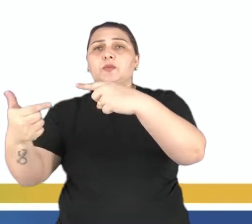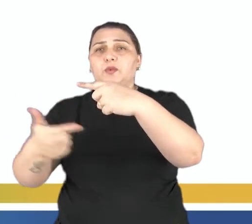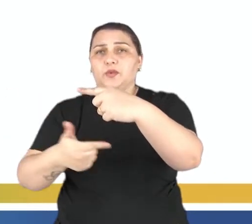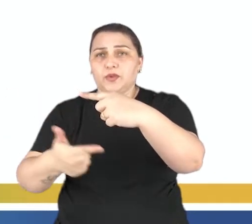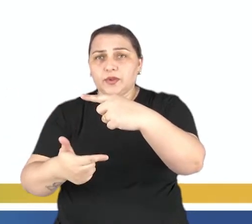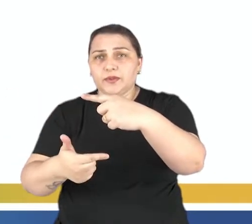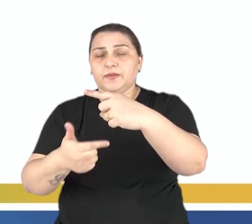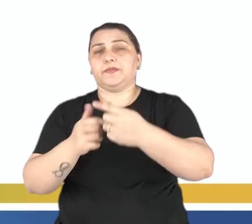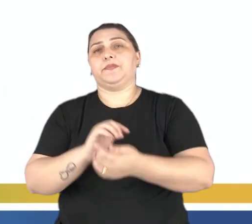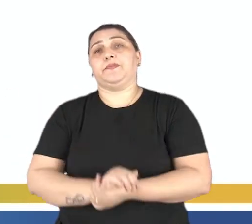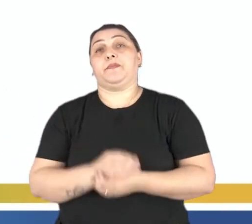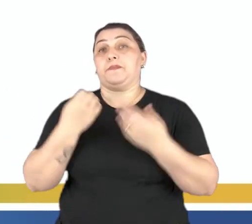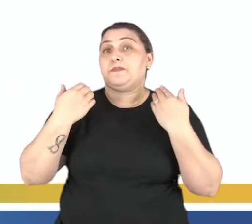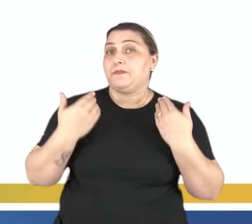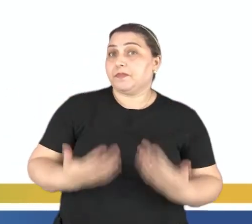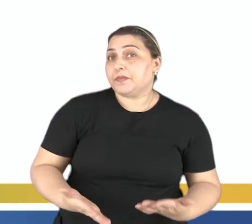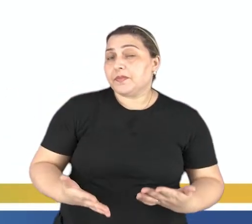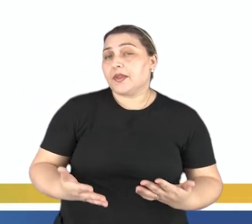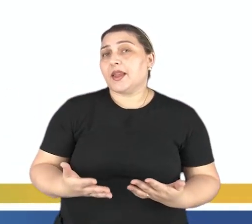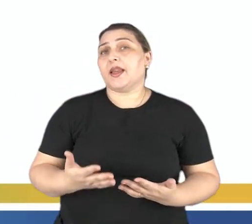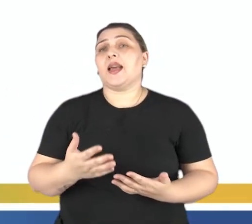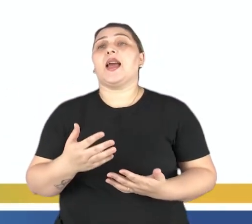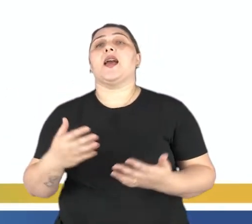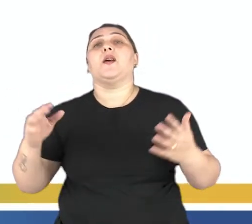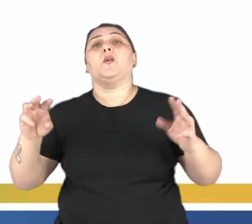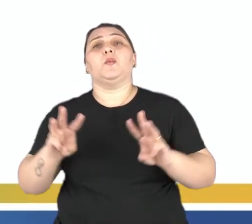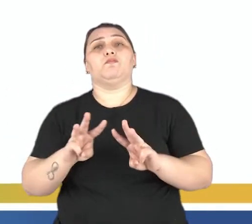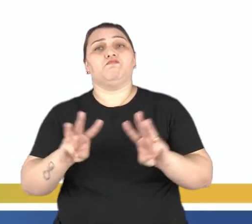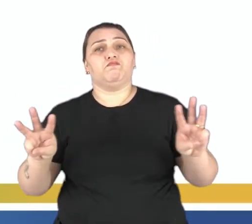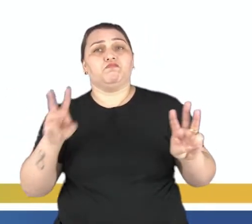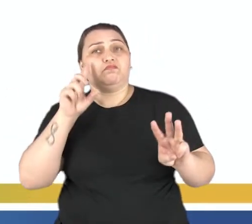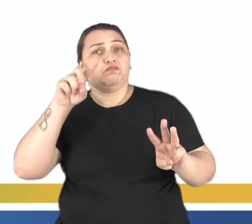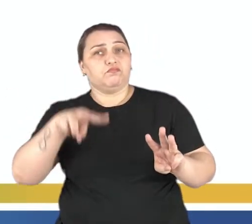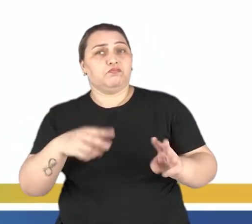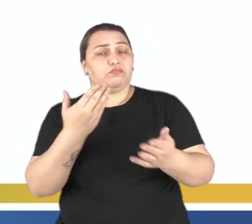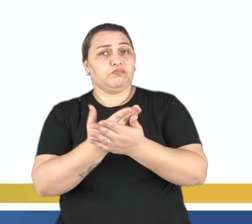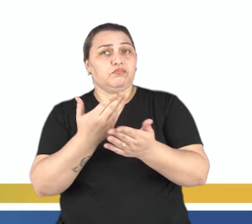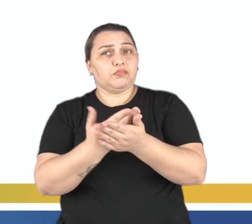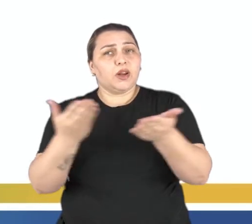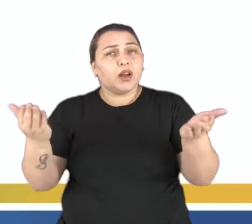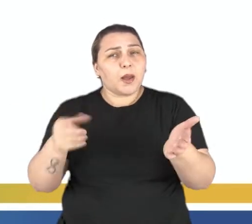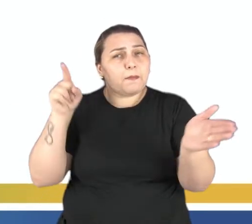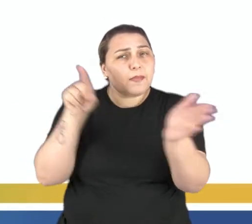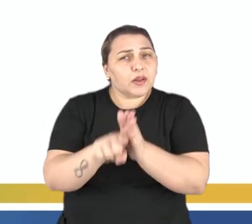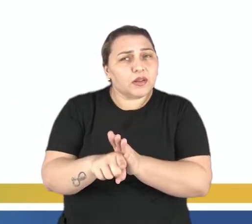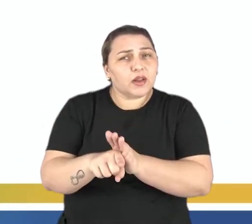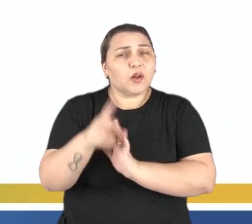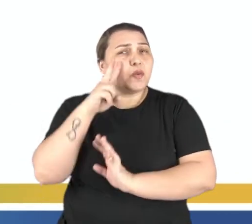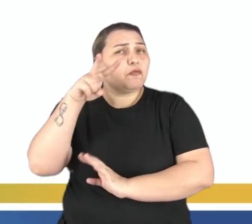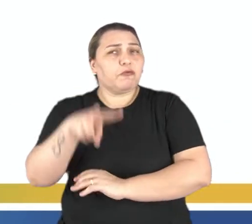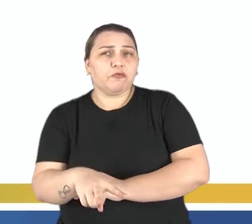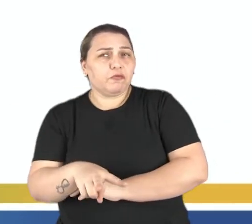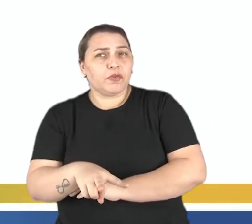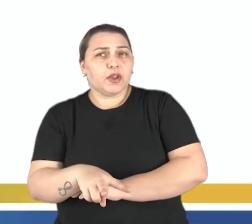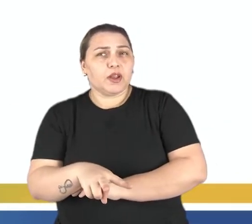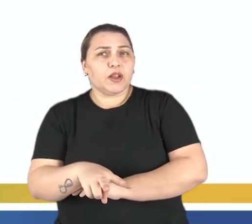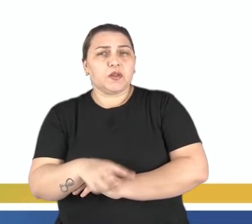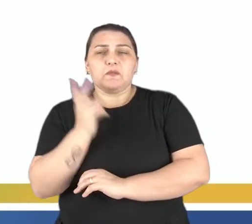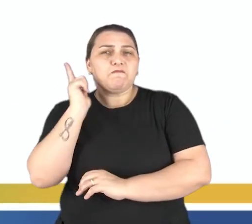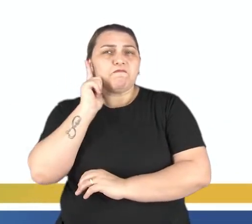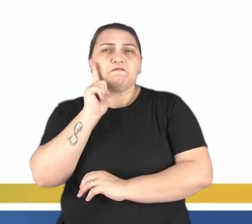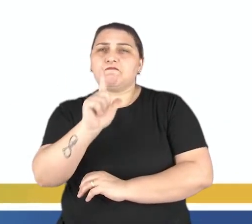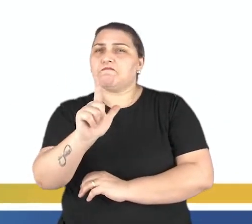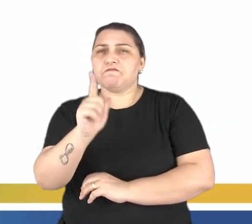2. Bem, para quem acessou a nossa aula agora, talvez esteja perguntando, chegou agora, não viu, não está